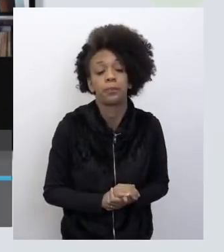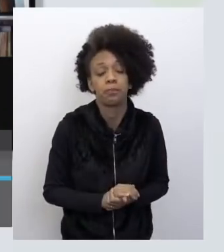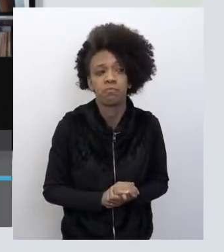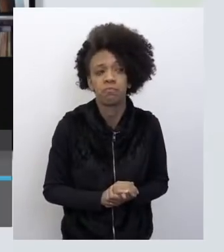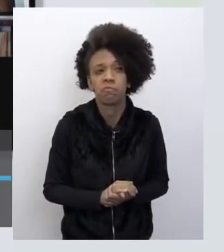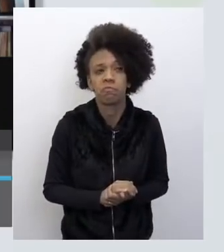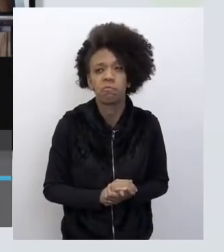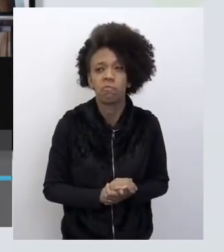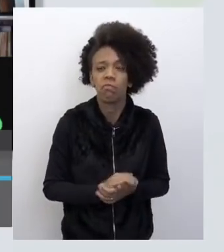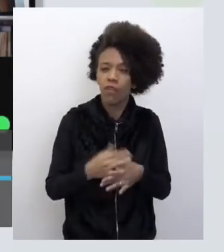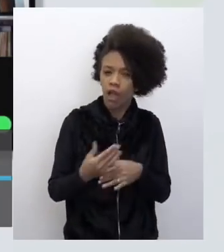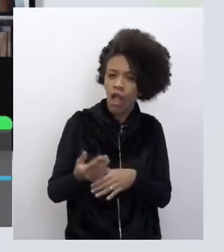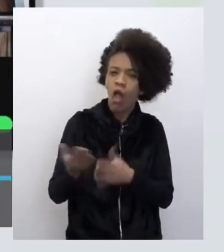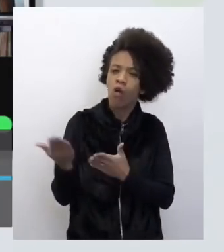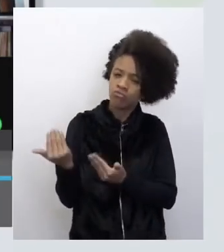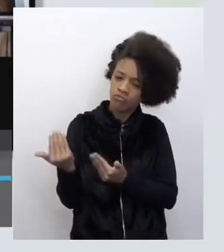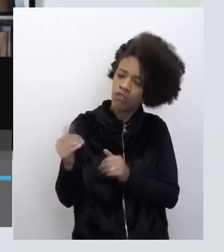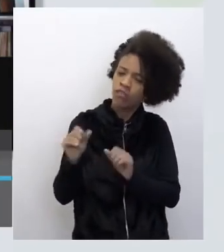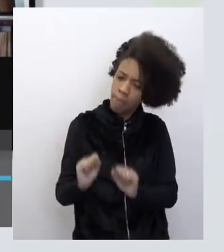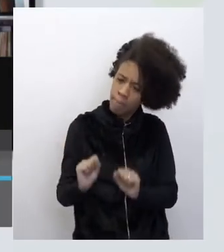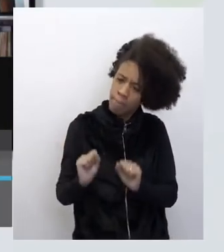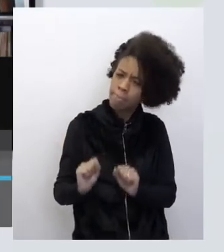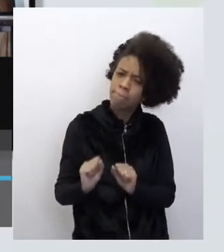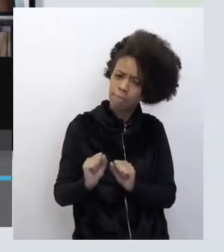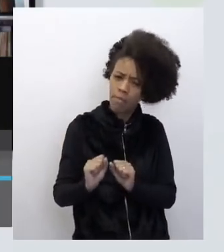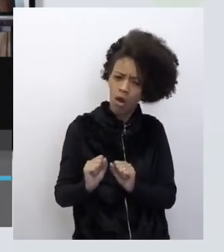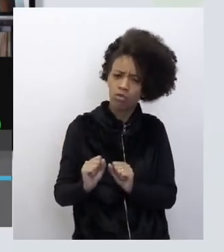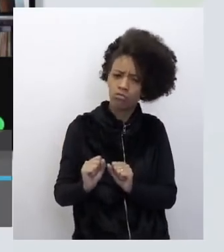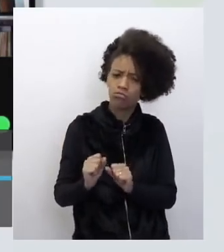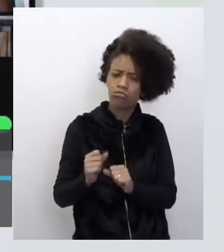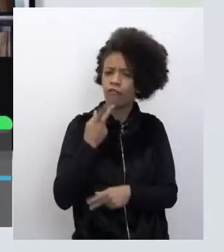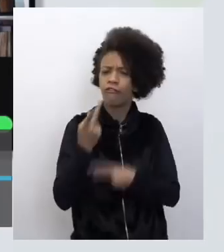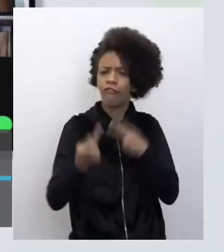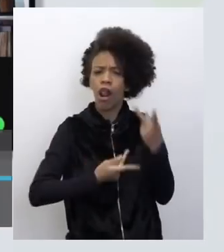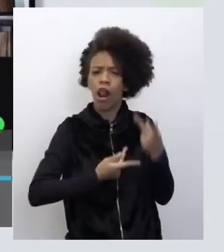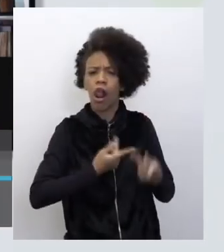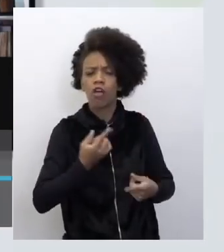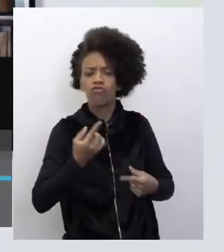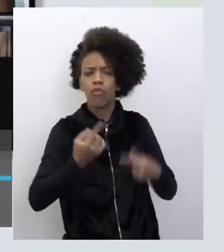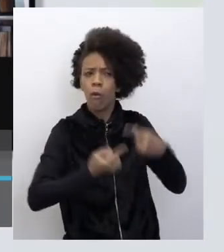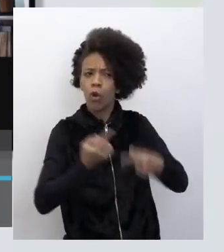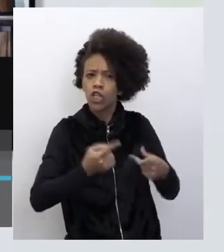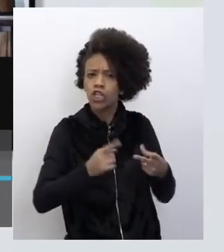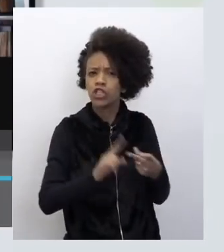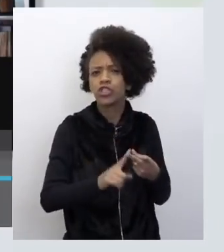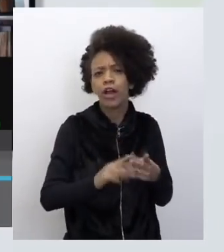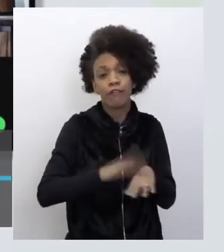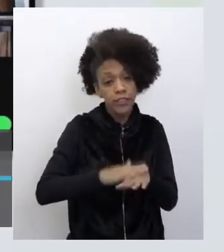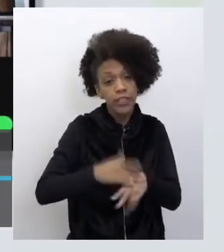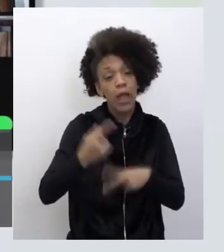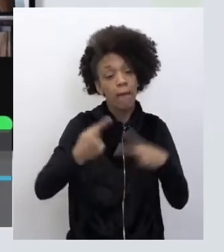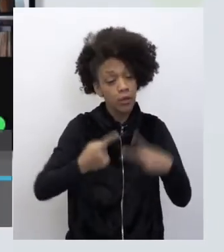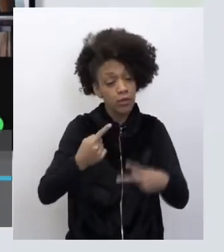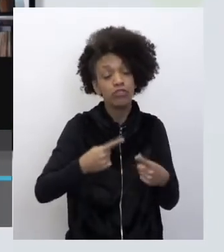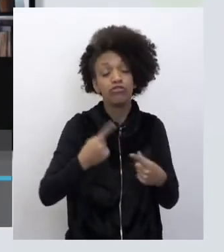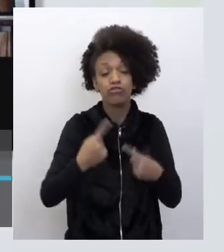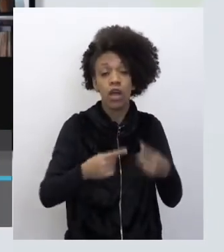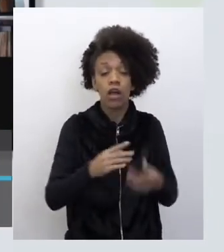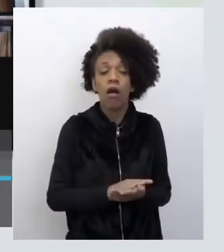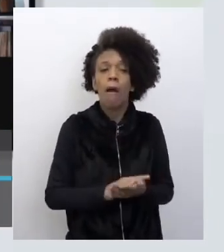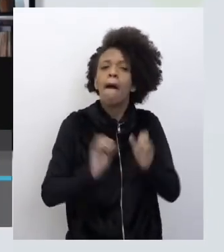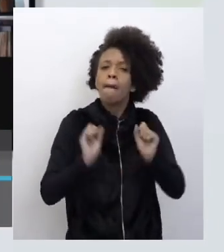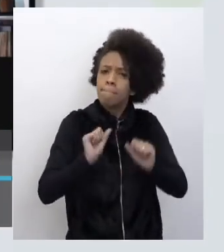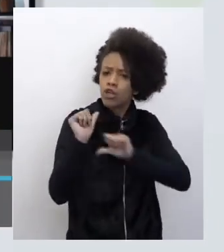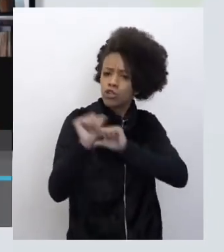Que jovem pode falar sobre política, que jovem pode fazer política, o jovem pode mudar a sociedade, o jovem